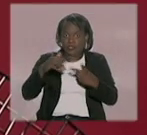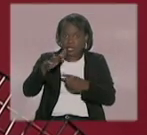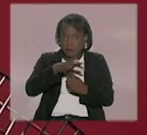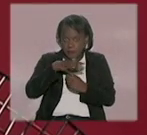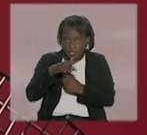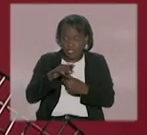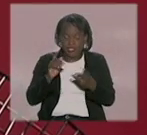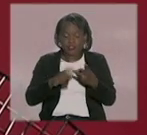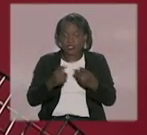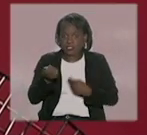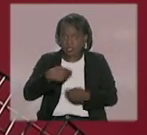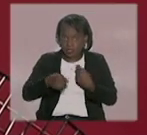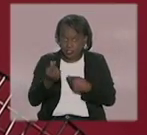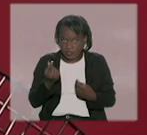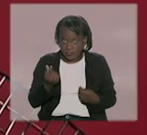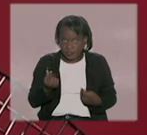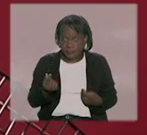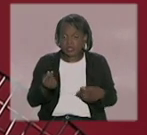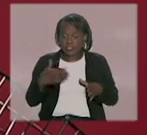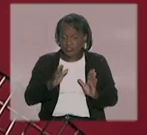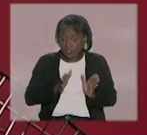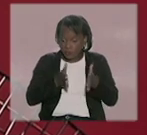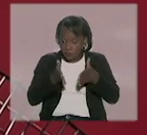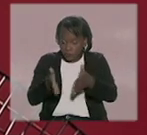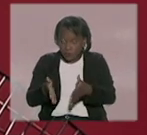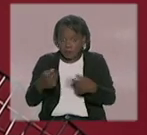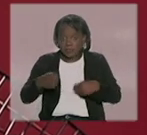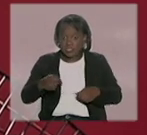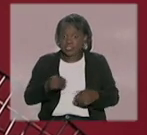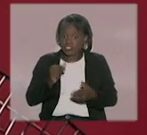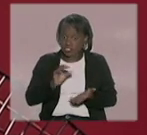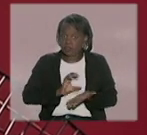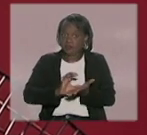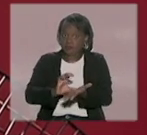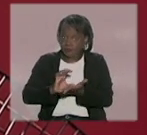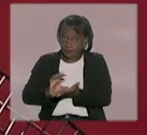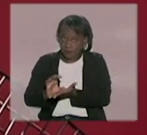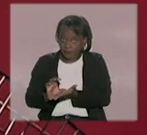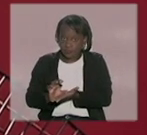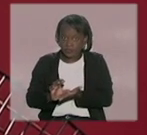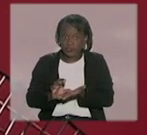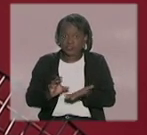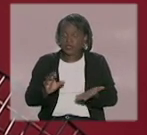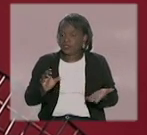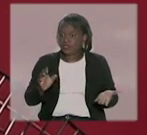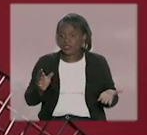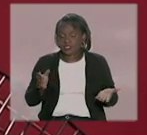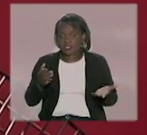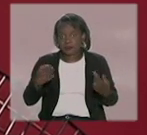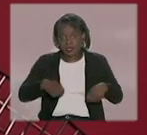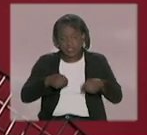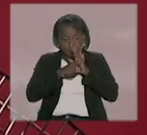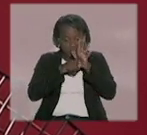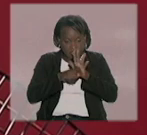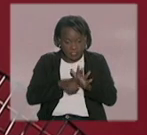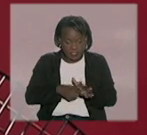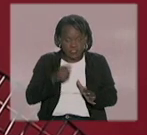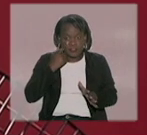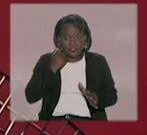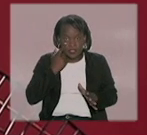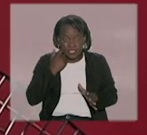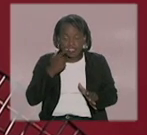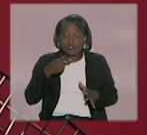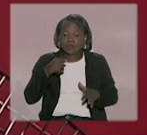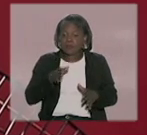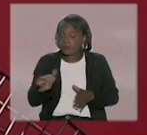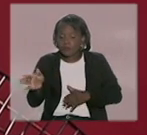econômico. Se ir por esse caminho exige investir, né? Não está dado que você tem que analisar, ver por